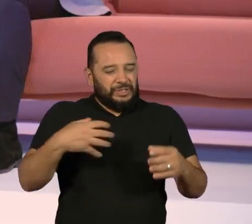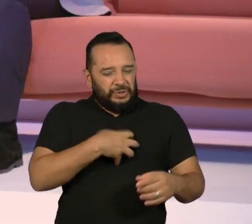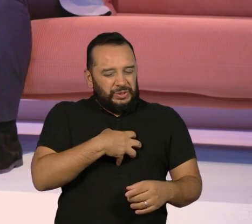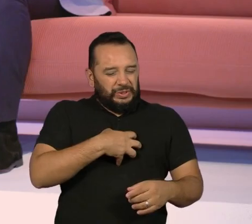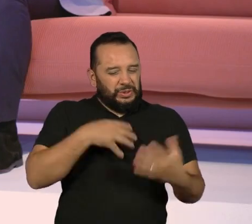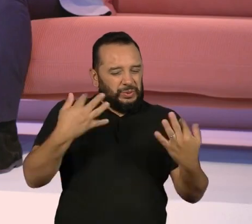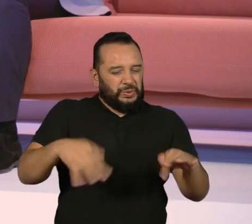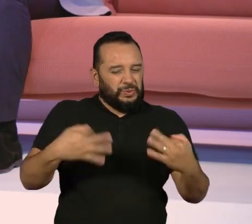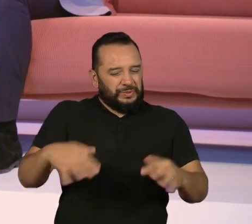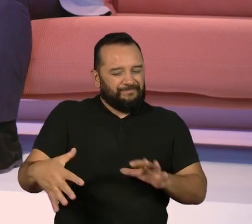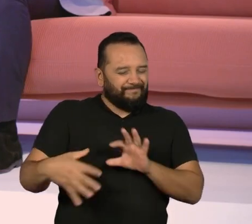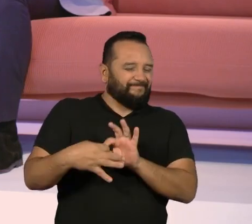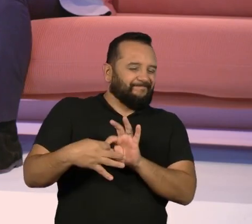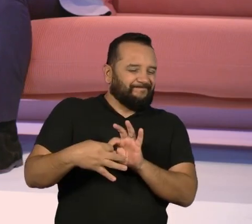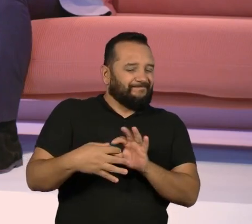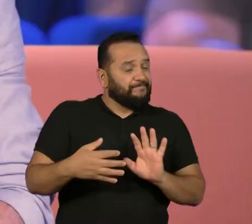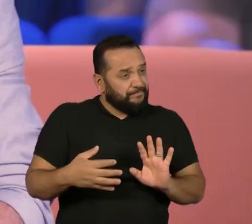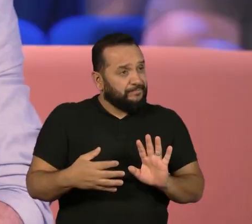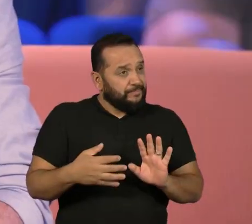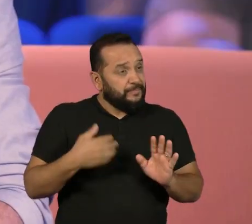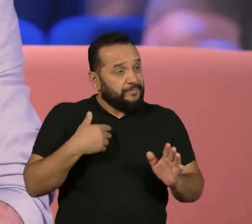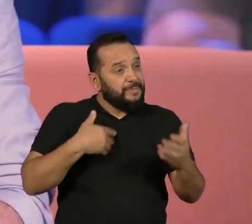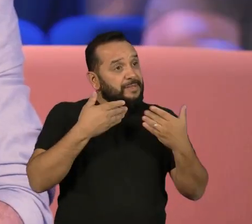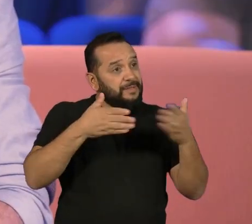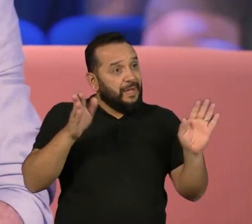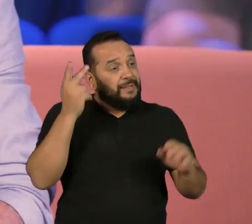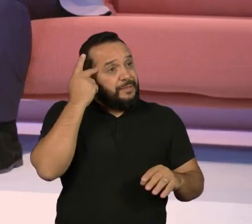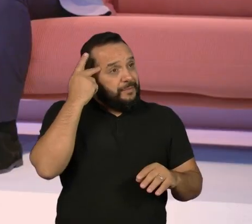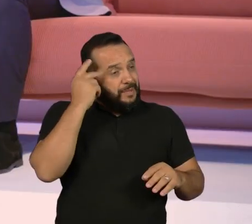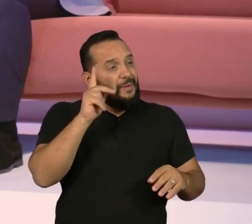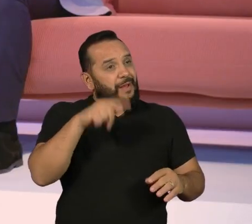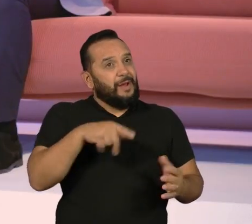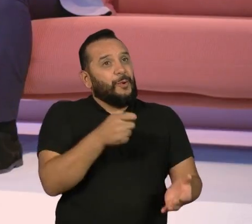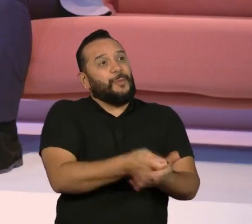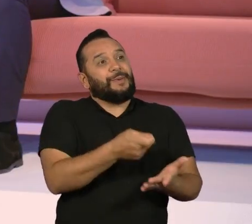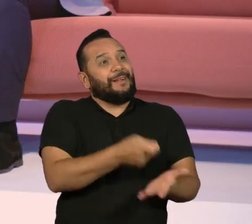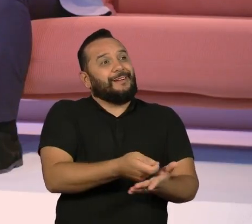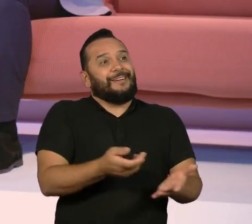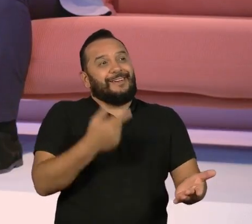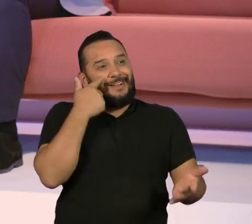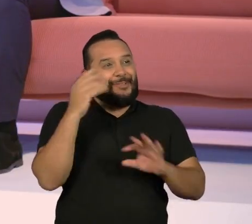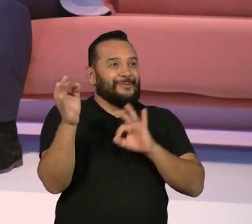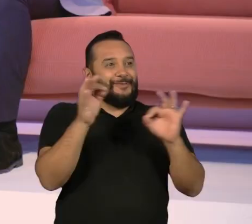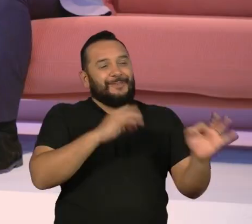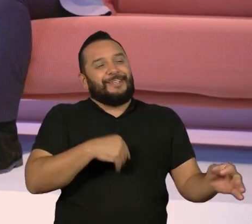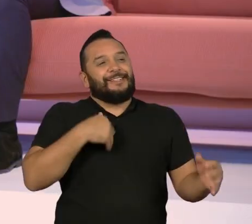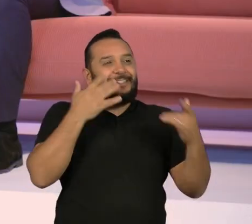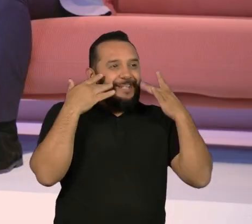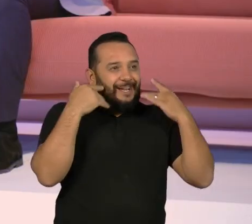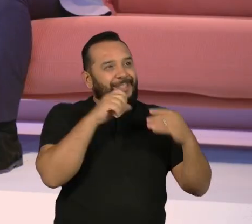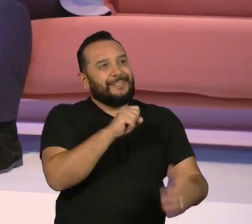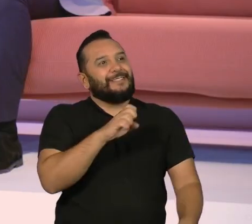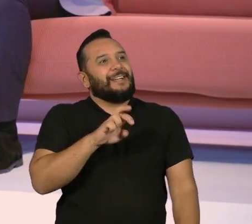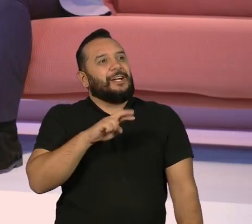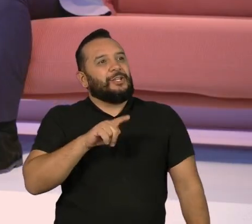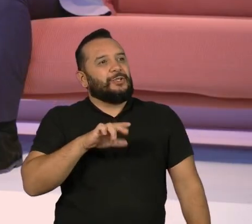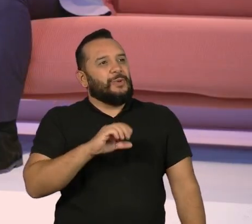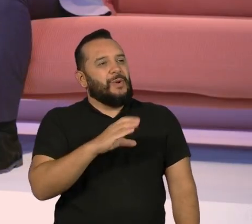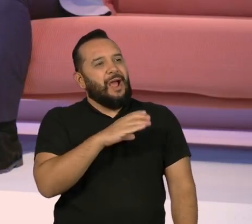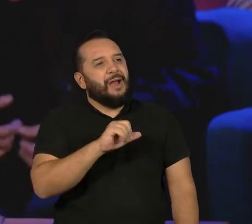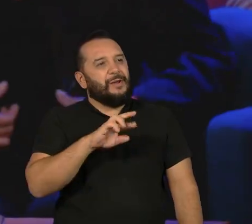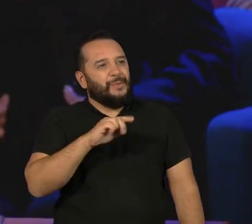peça agora vai estrear em São Paulo, e é obrigatório as pessoas irem ao Teatro Sérgio Cardoso para ver essa peça.